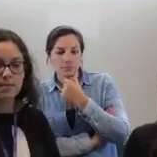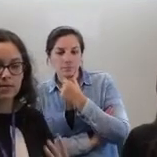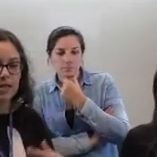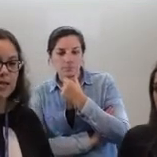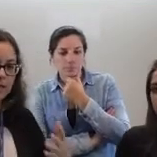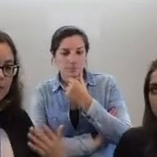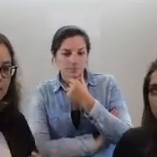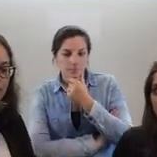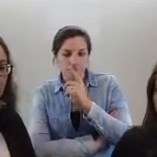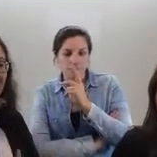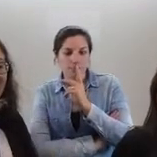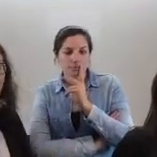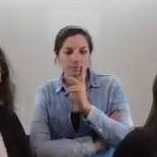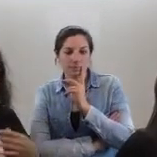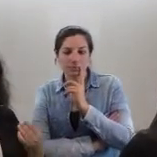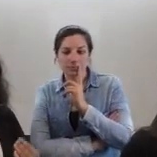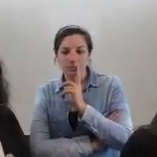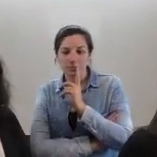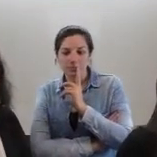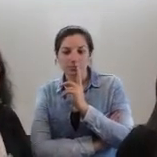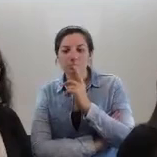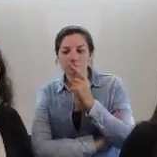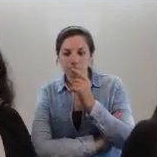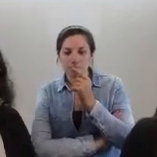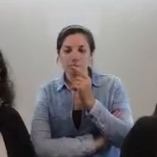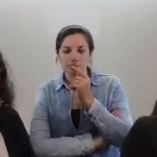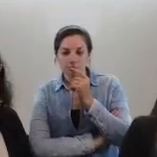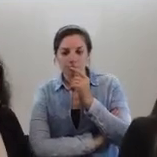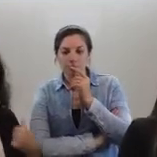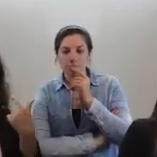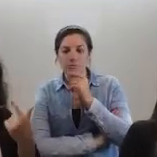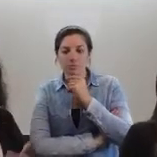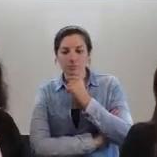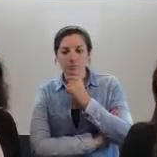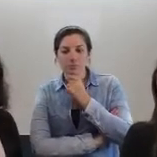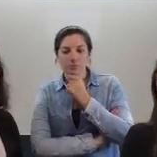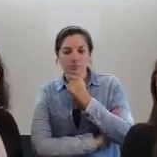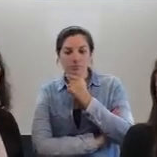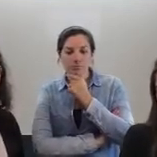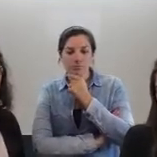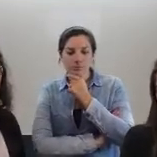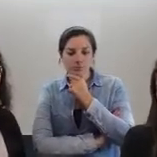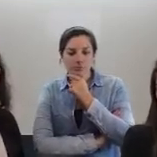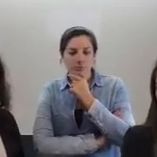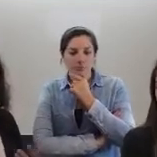nessa biblioteca e na da Pearson é a quantidade de conteúdos, tá? Não é só na área